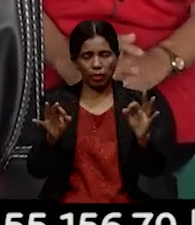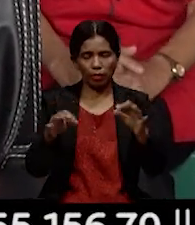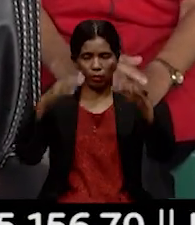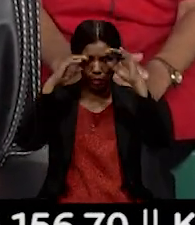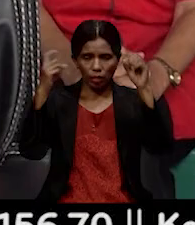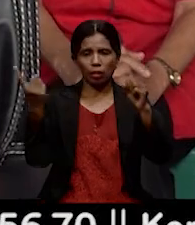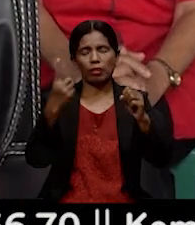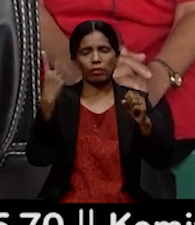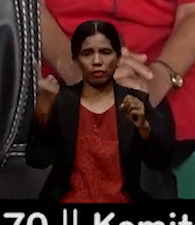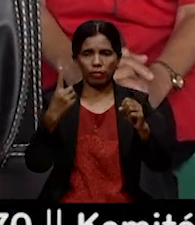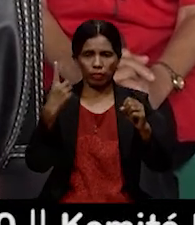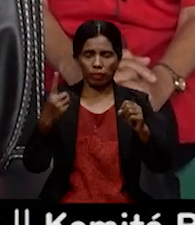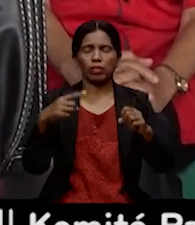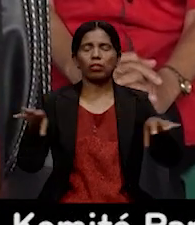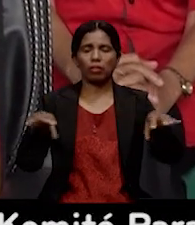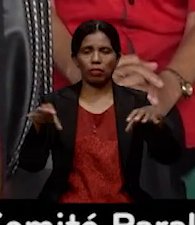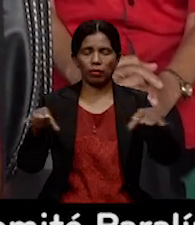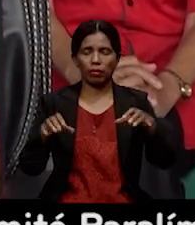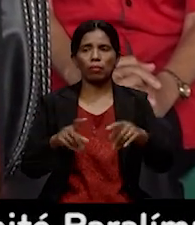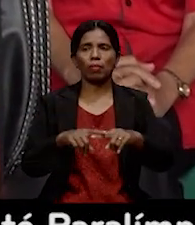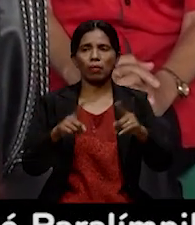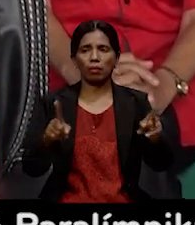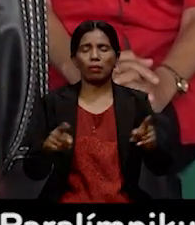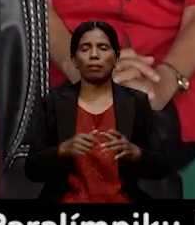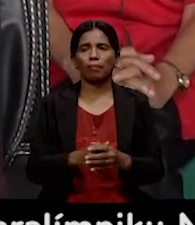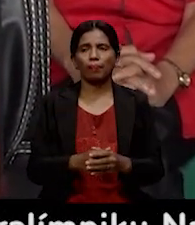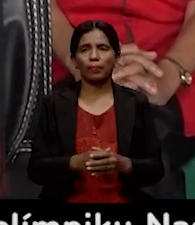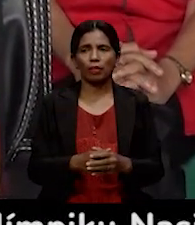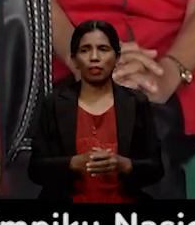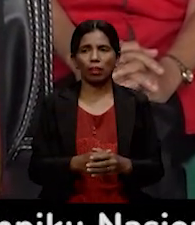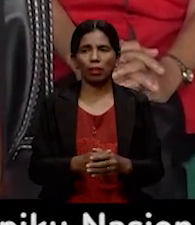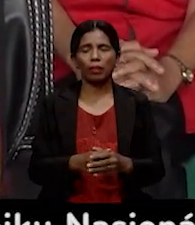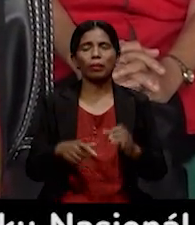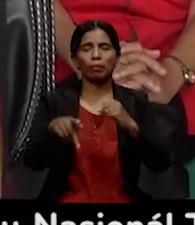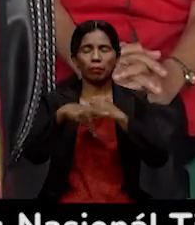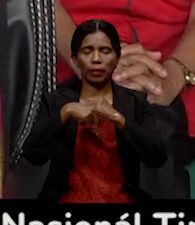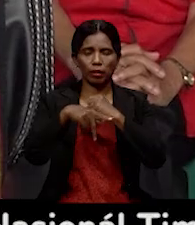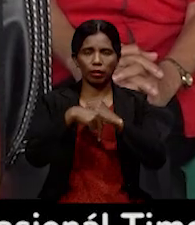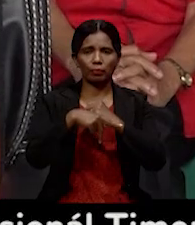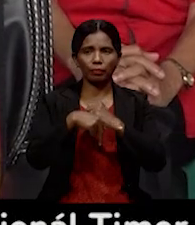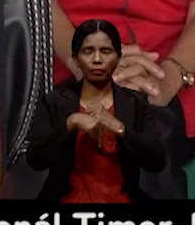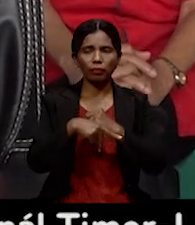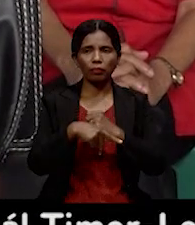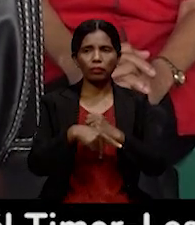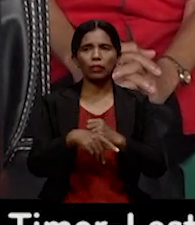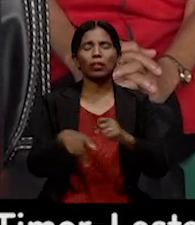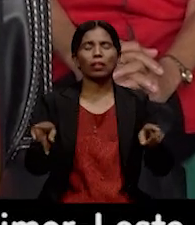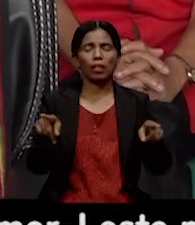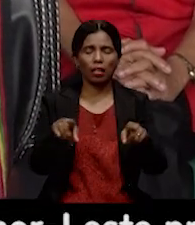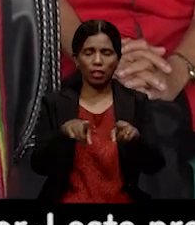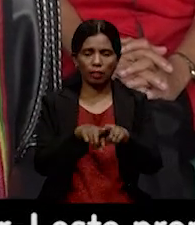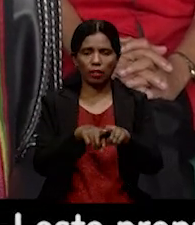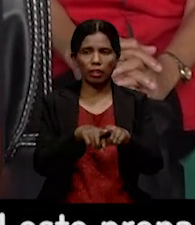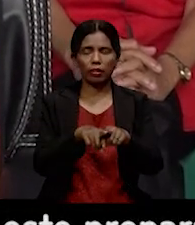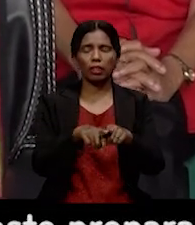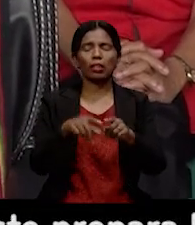fatia. Mas be atu halu tratamento tratamento ba partido o tratamento hanesan ba kandidato todo